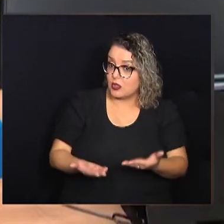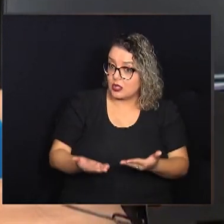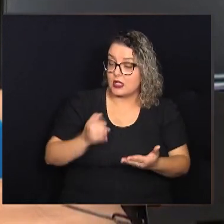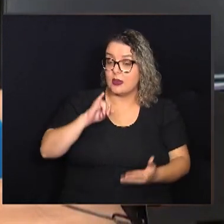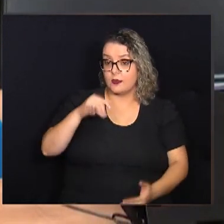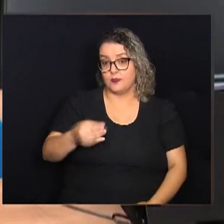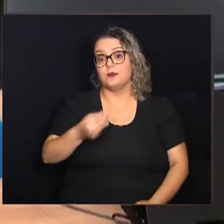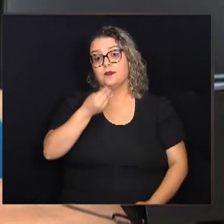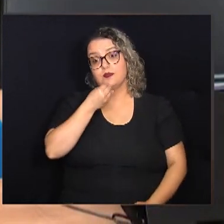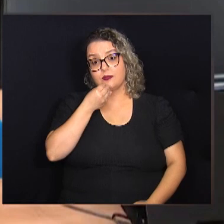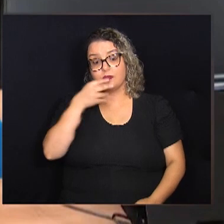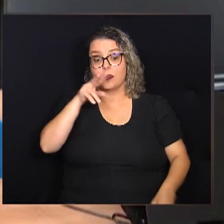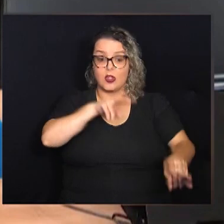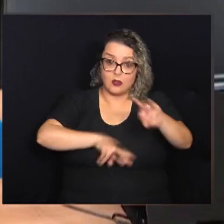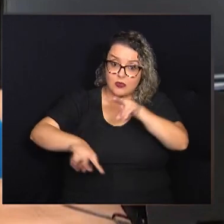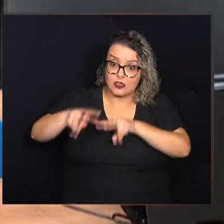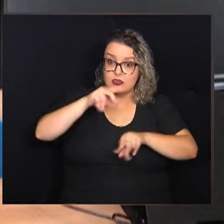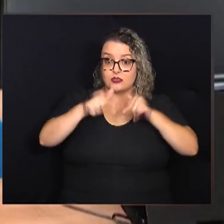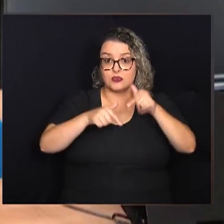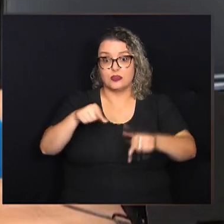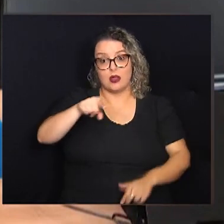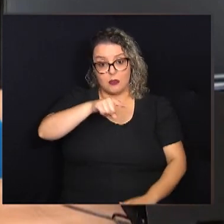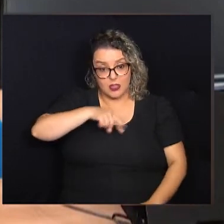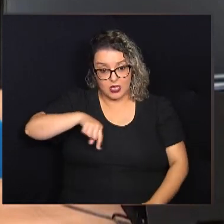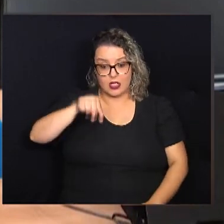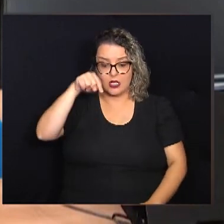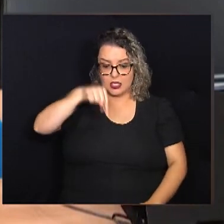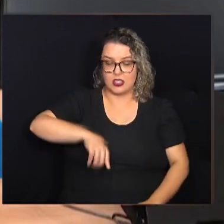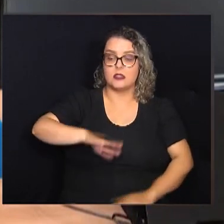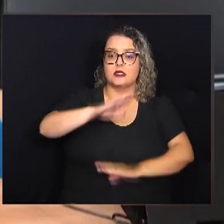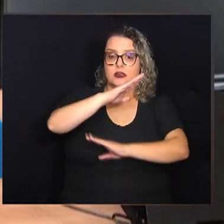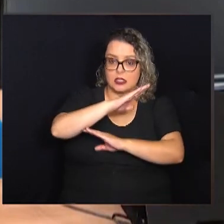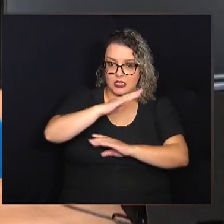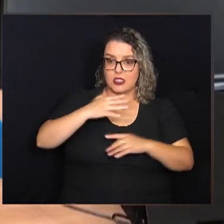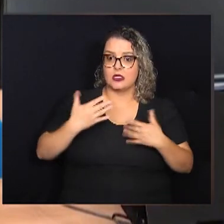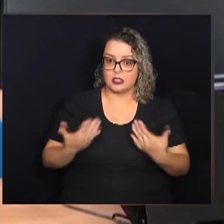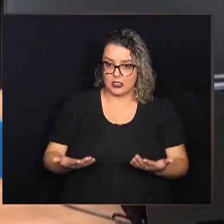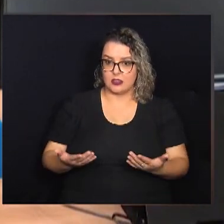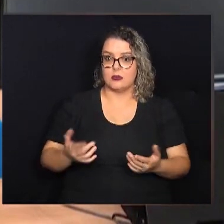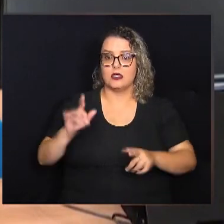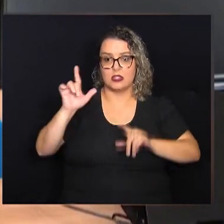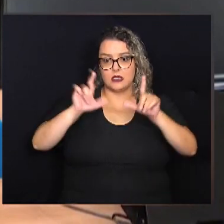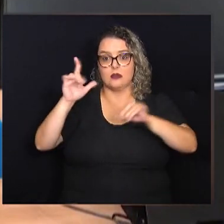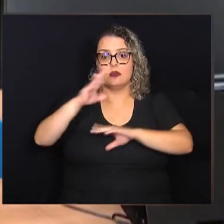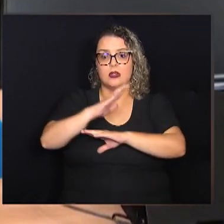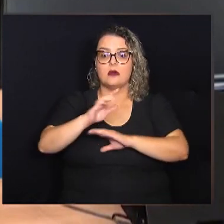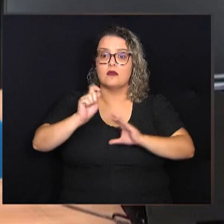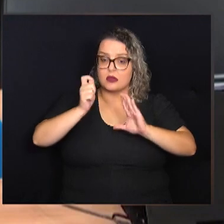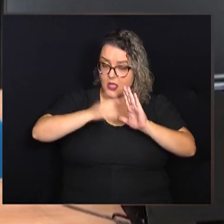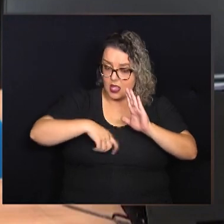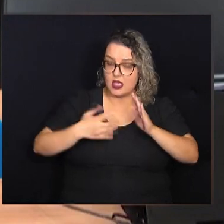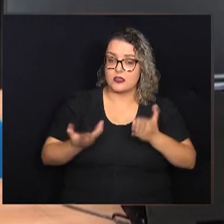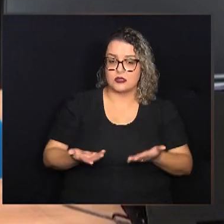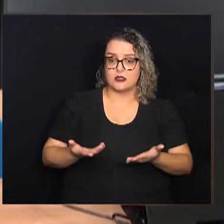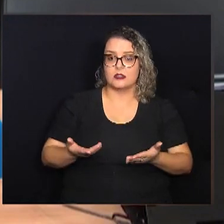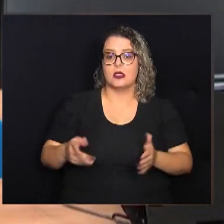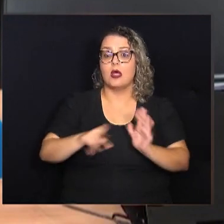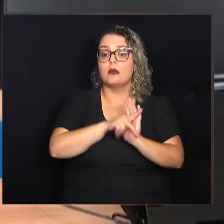vários fatores que levam as pessoas a viverem naquela condição, mas a sociedade não compreende. E muitas vezes